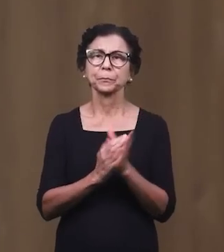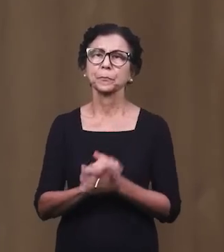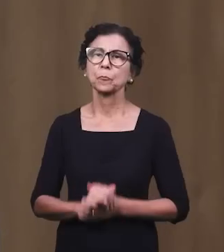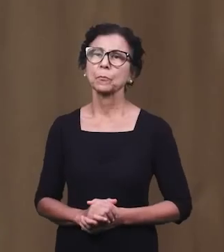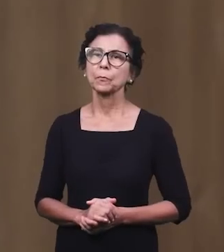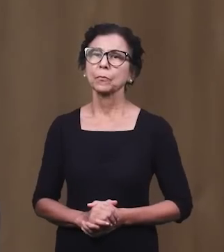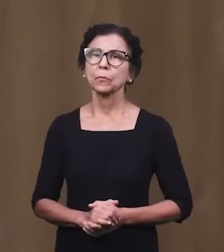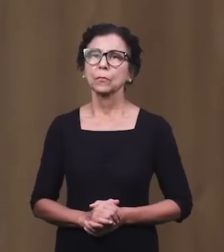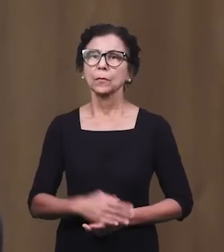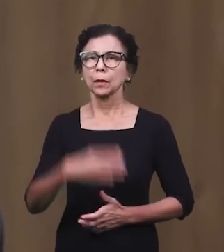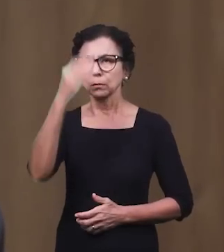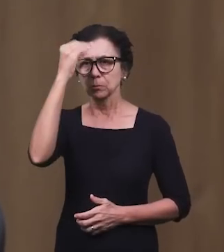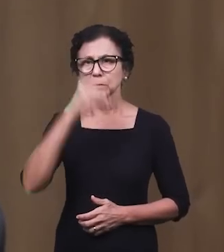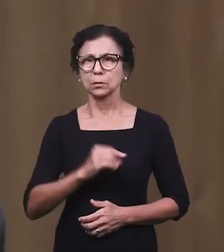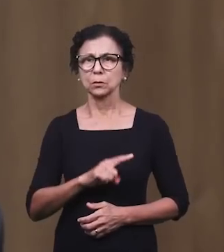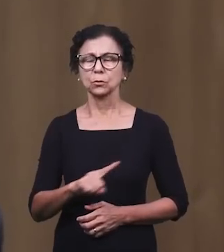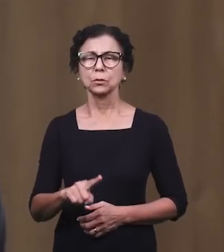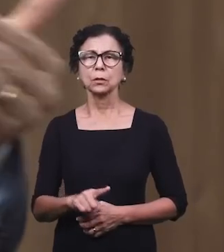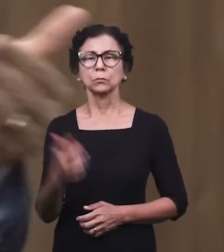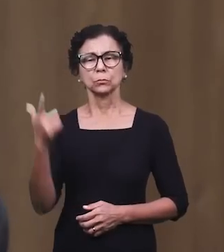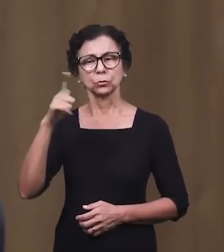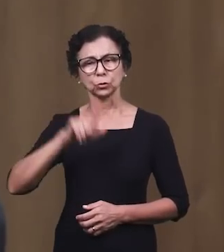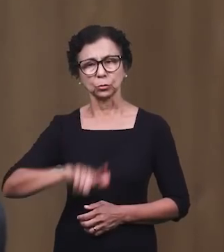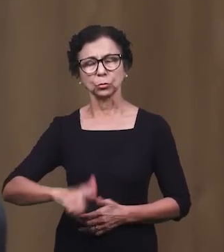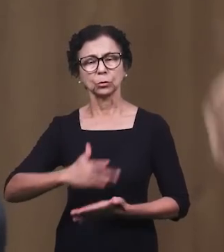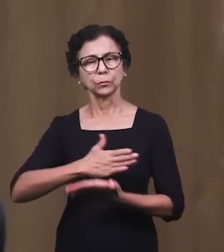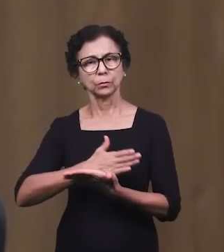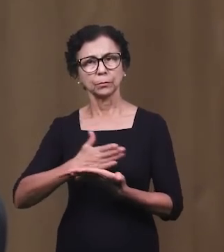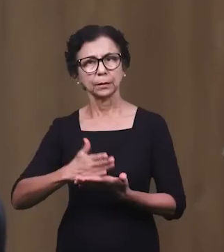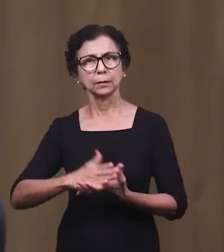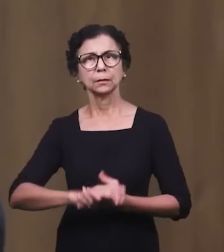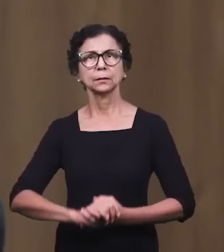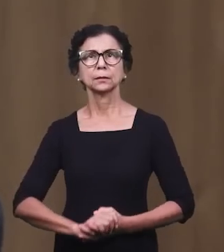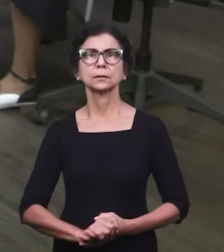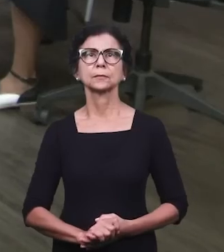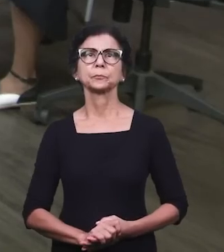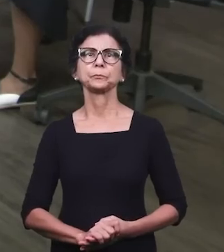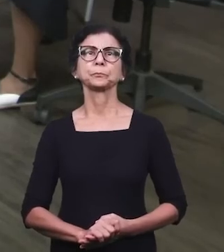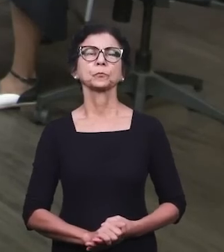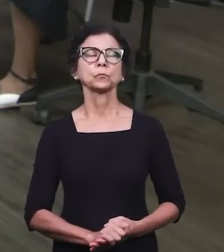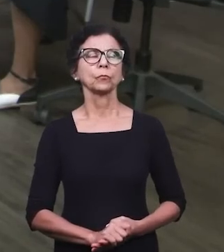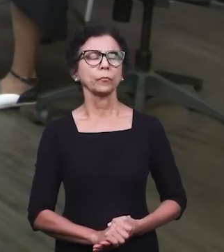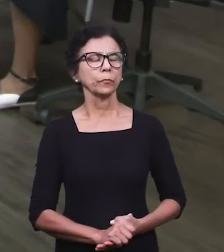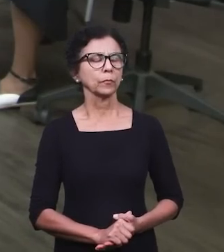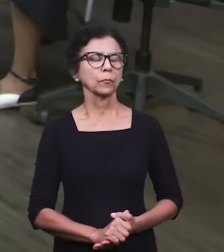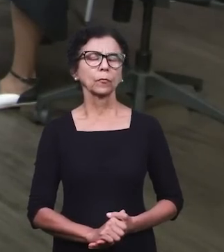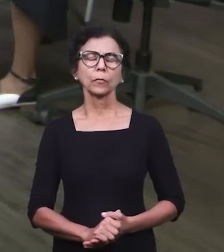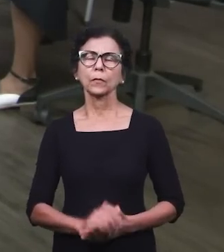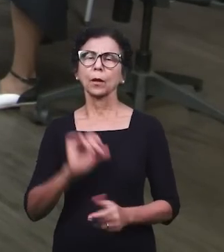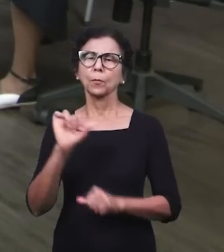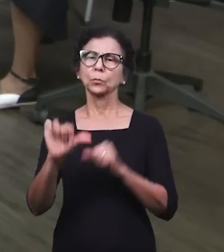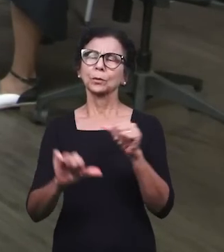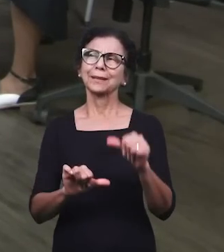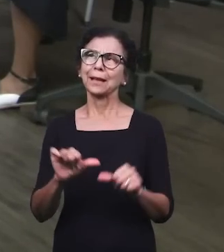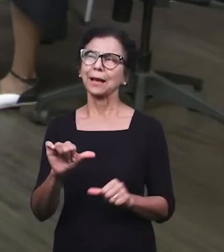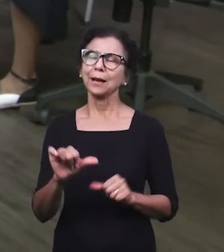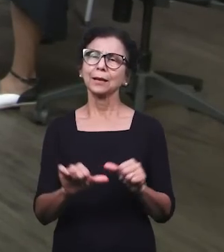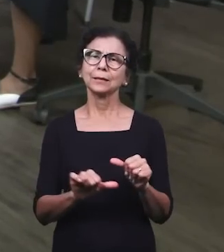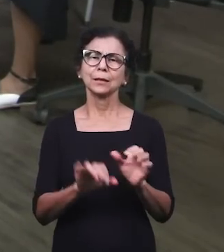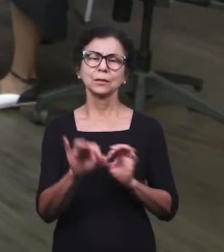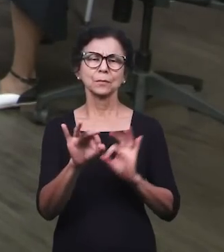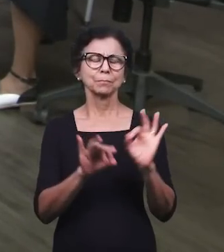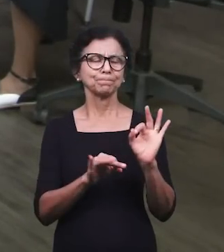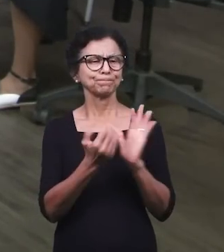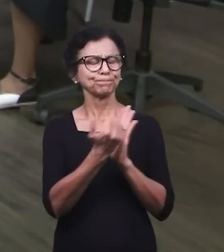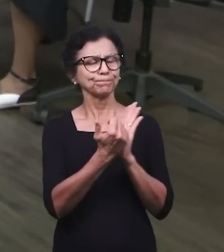desistir, é recomeçar. A gente tem, por exemplo... Readequar o planejamento? Readequar o planejamento. O que eu posso cortar das